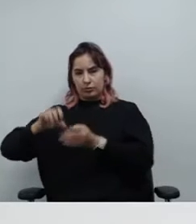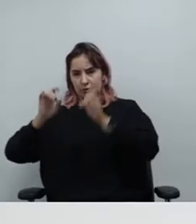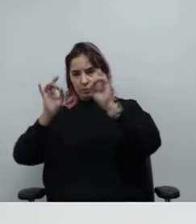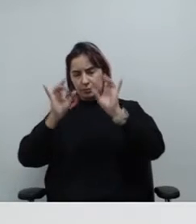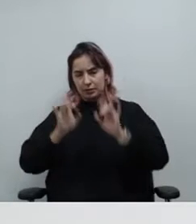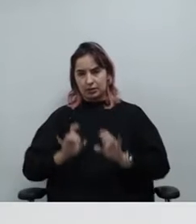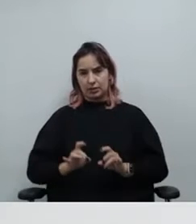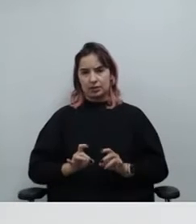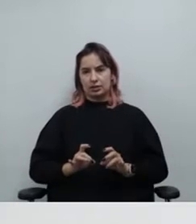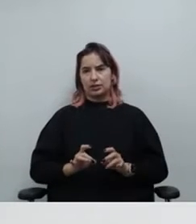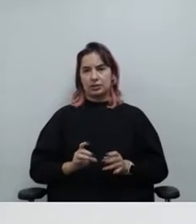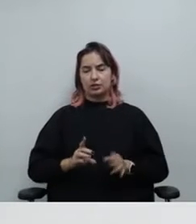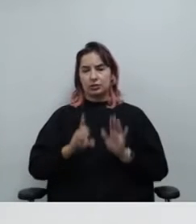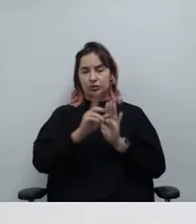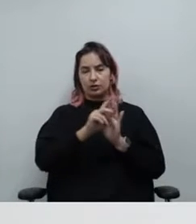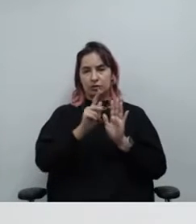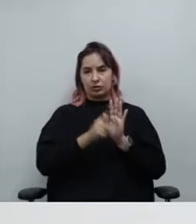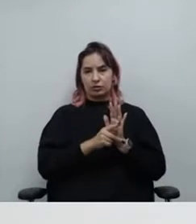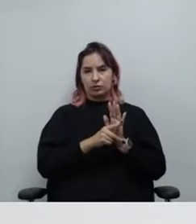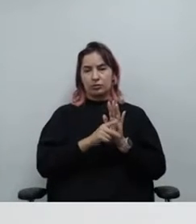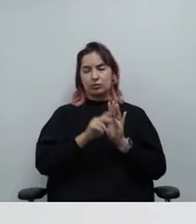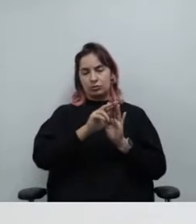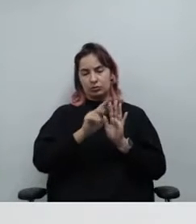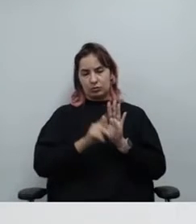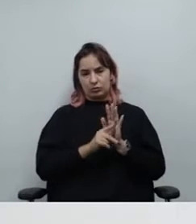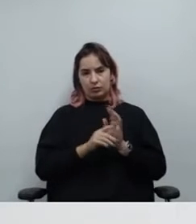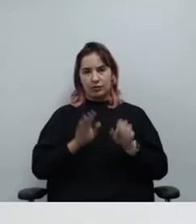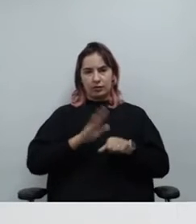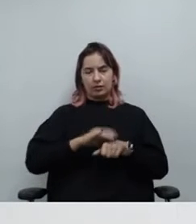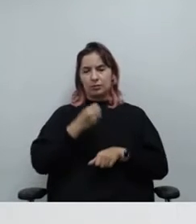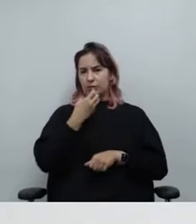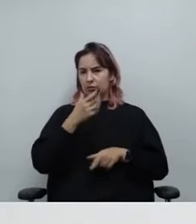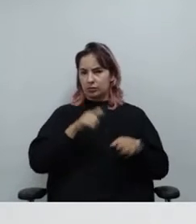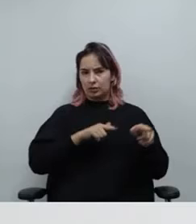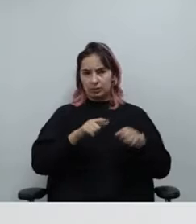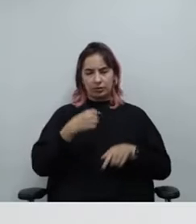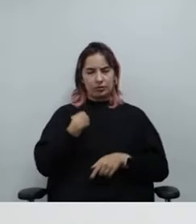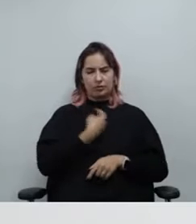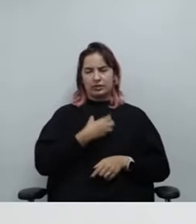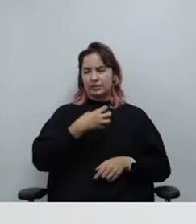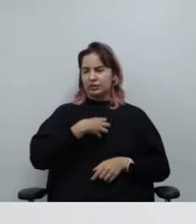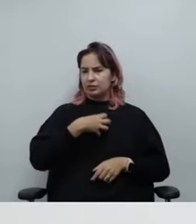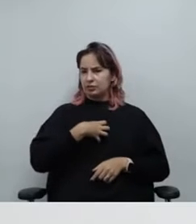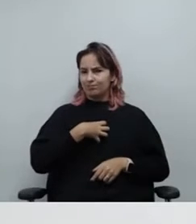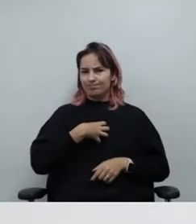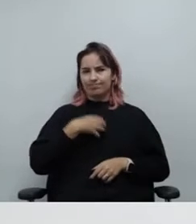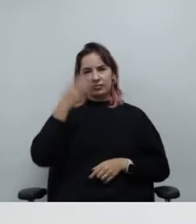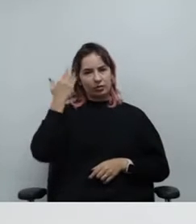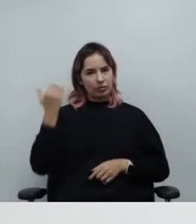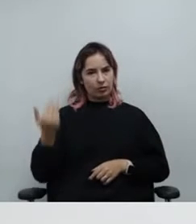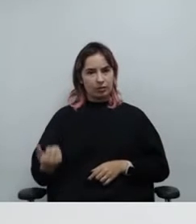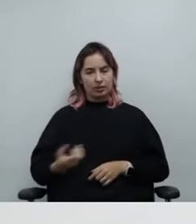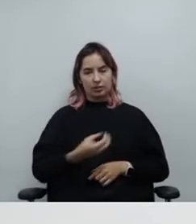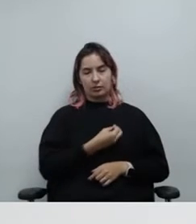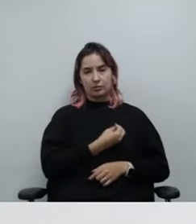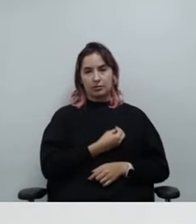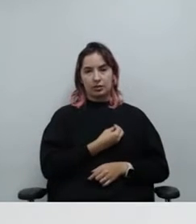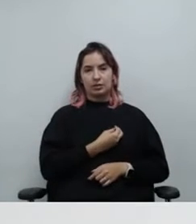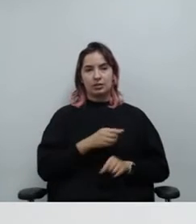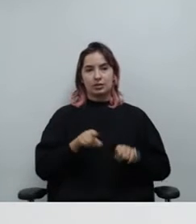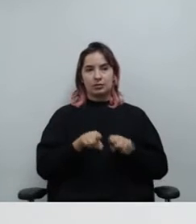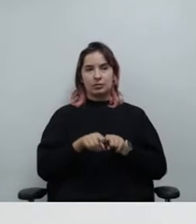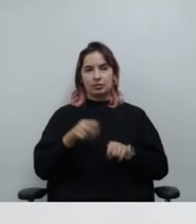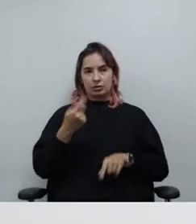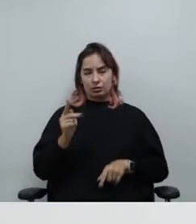Humanos, todos os núcleos fazendo um brilhante trabalho, e certamente esse conselho fica muito honrado com essas presenças, inclusive com a sua, que já